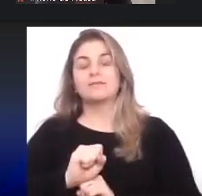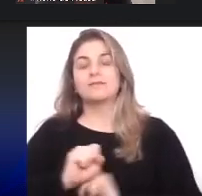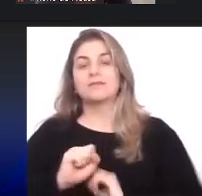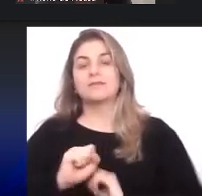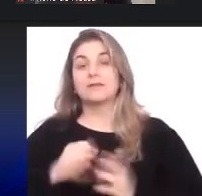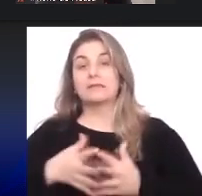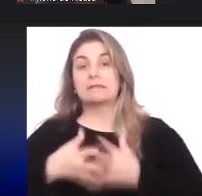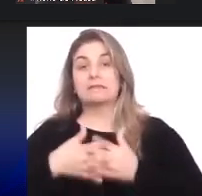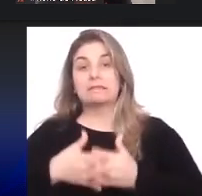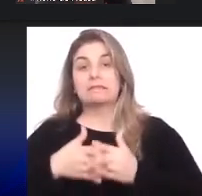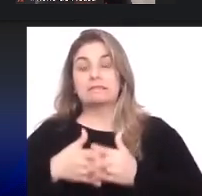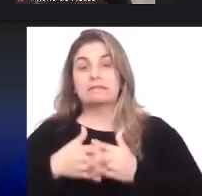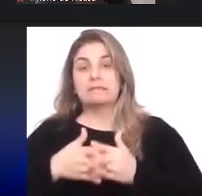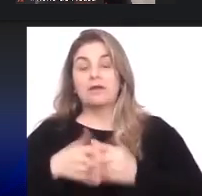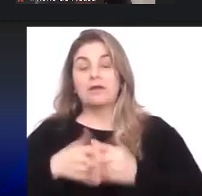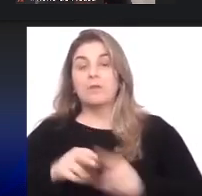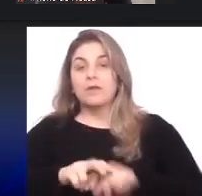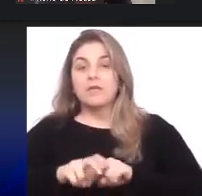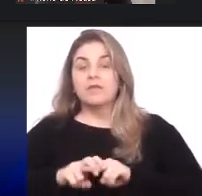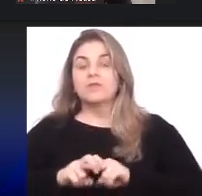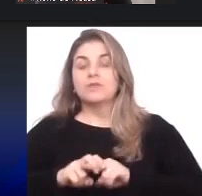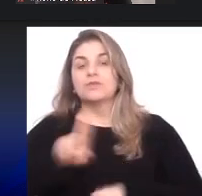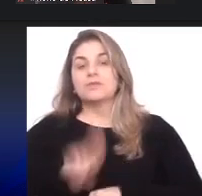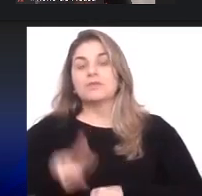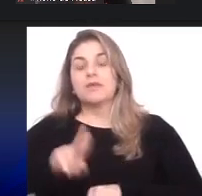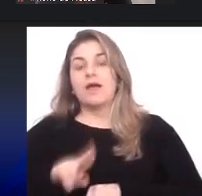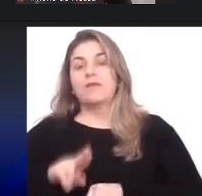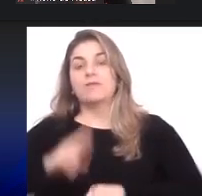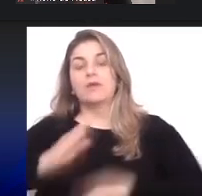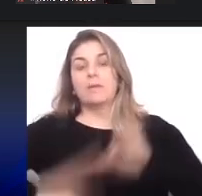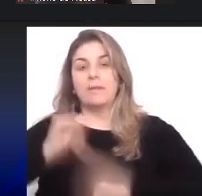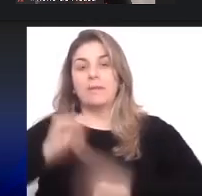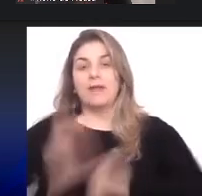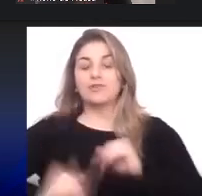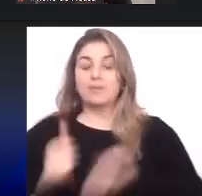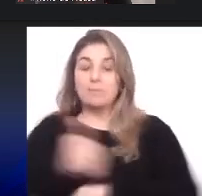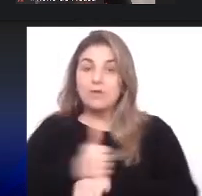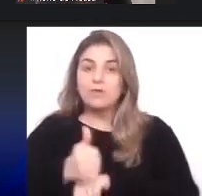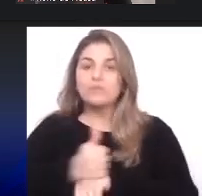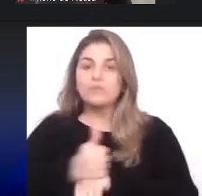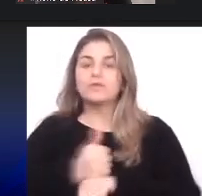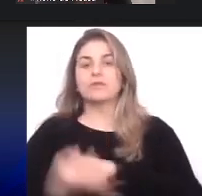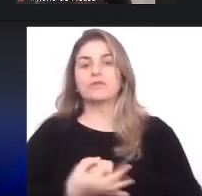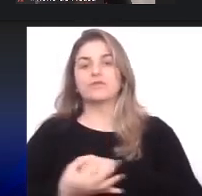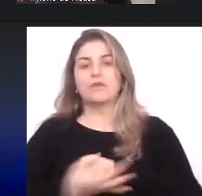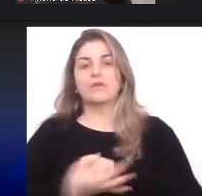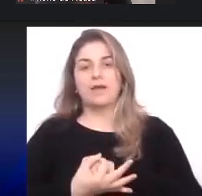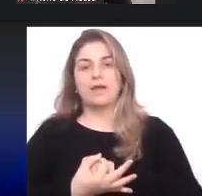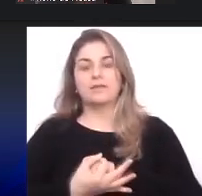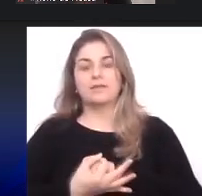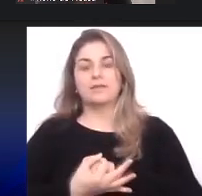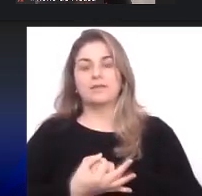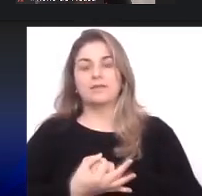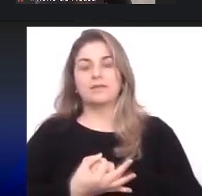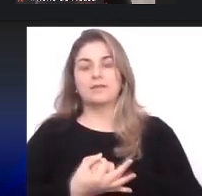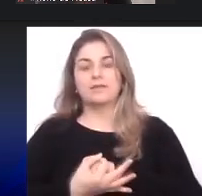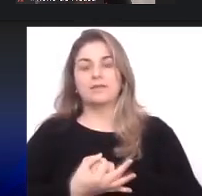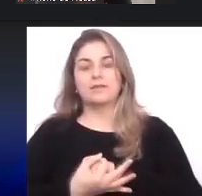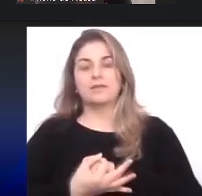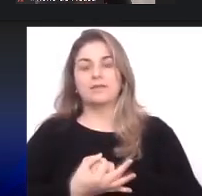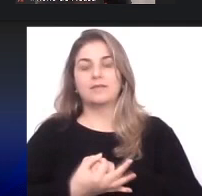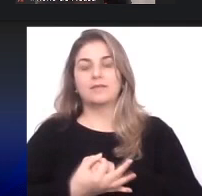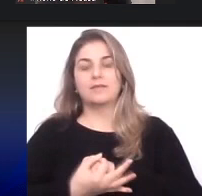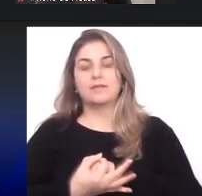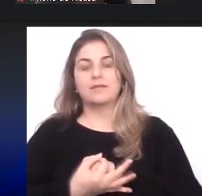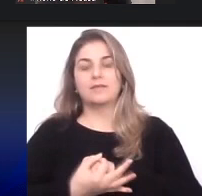advogado, e por isso a regulamentação da profissão, aquele profissional sai da sua, do seu conforto lá